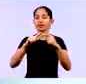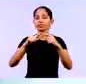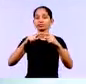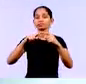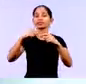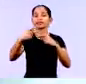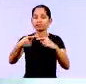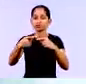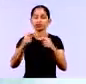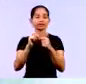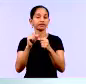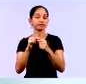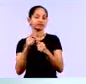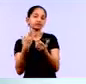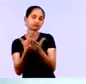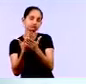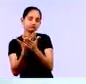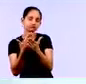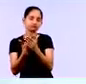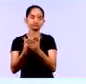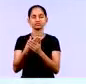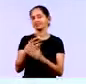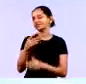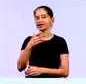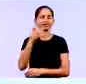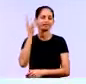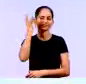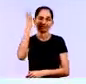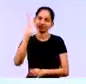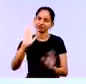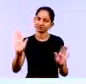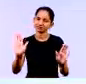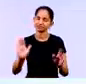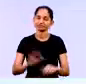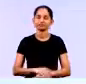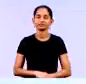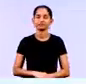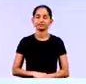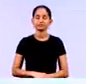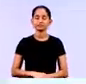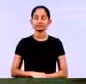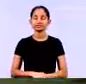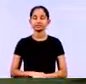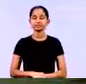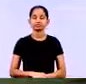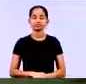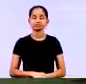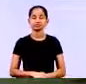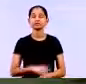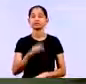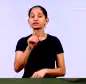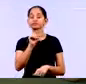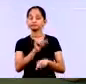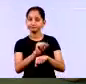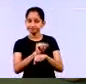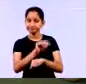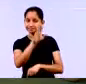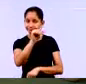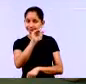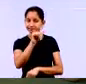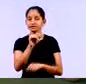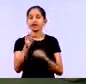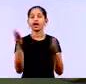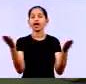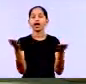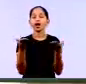vamos passar para o estudo de caso. Aí vai ficar moleza. Professor, só fazer pois não. Uma observação aqui, antes que a